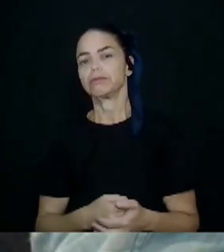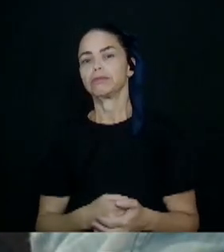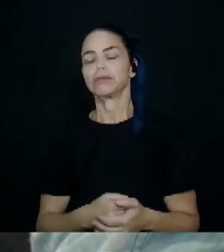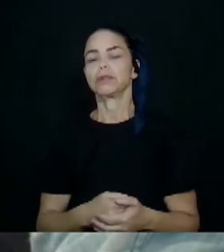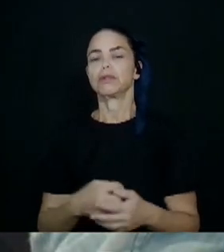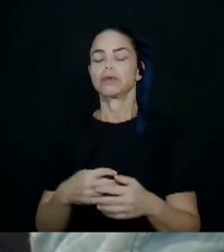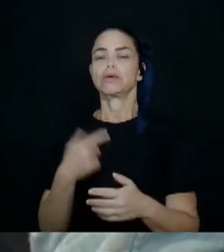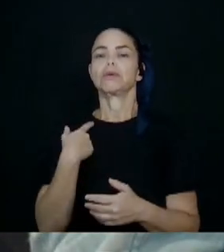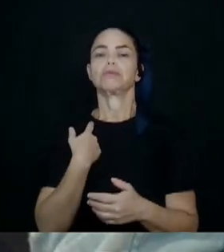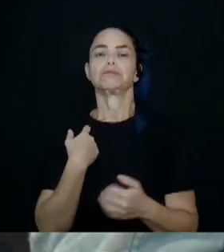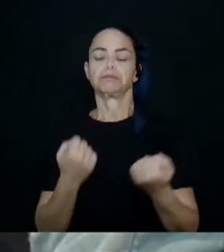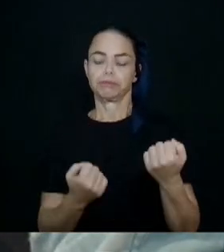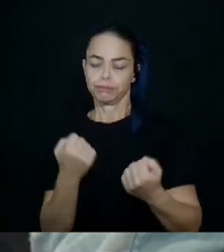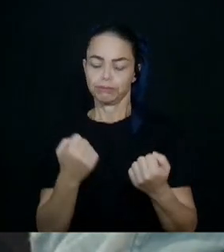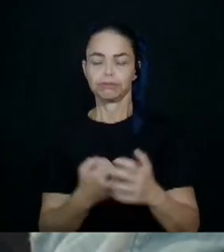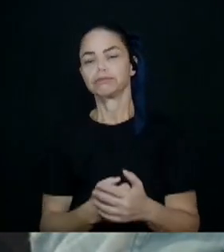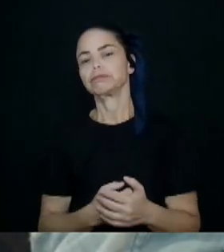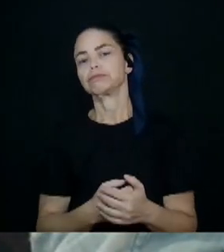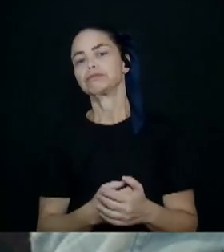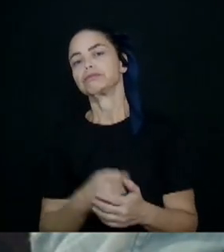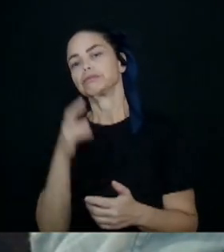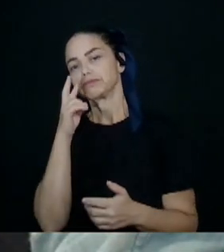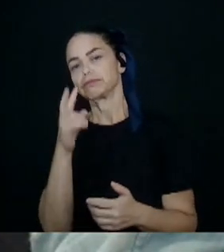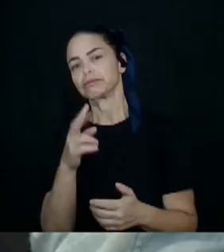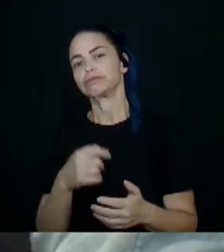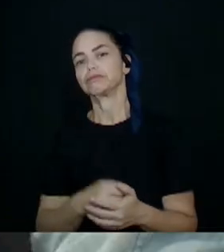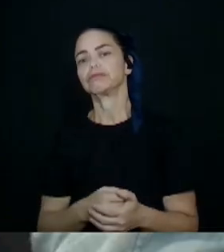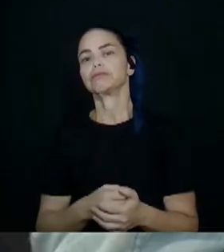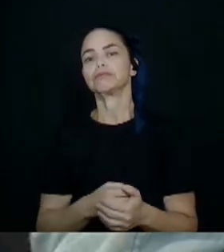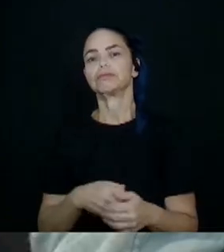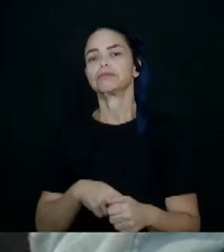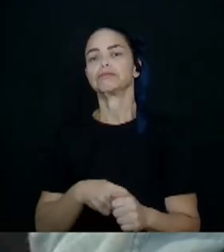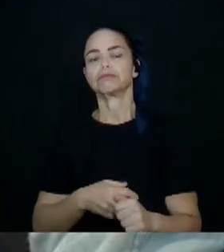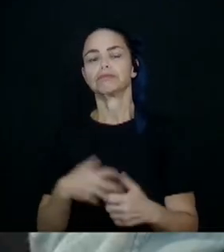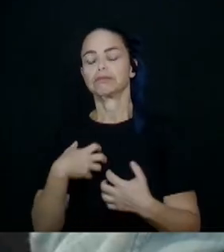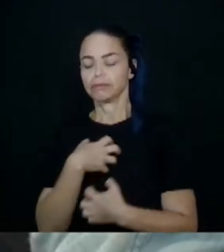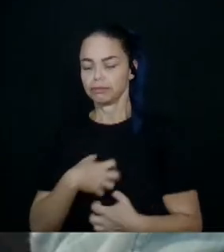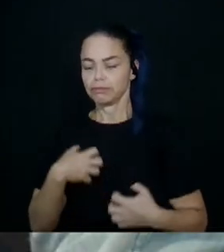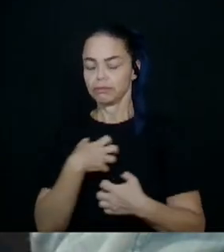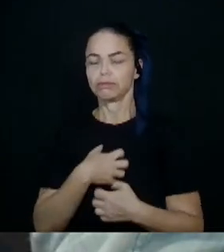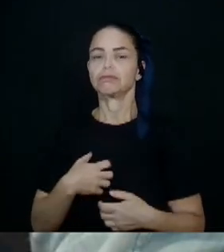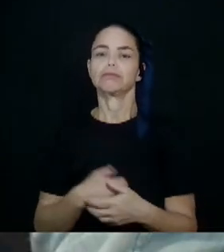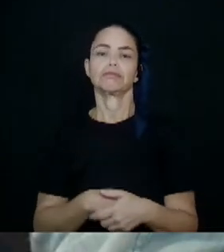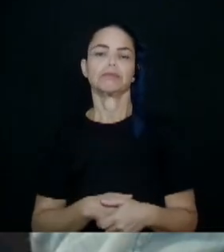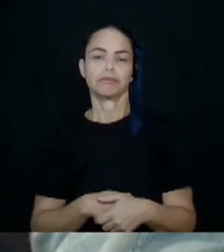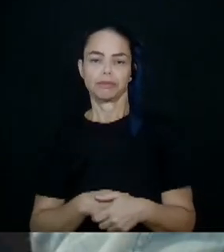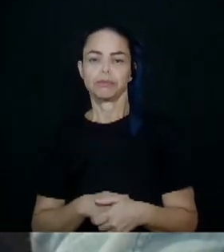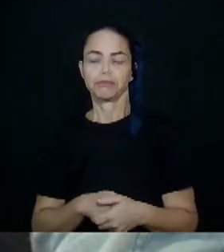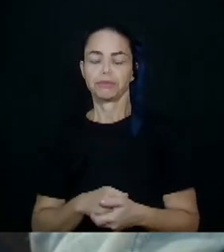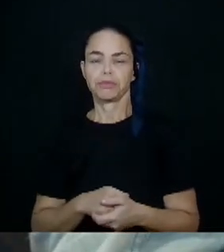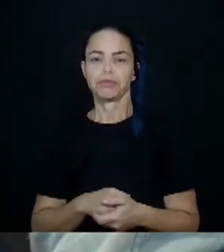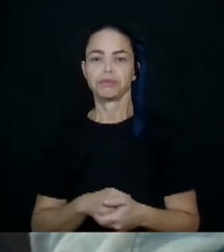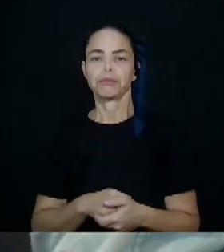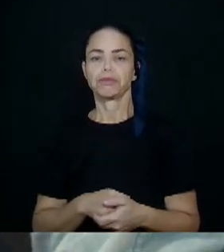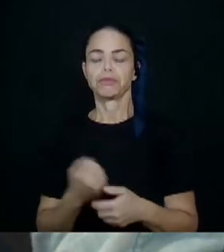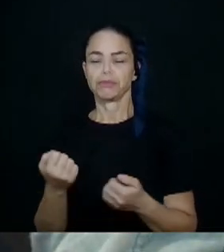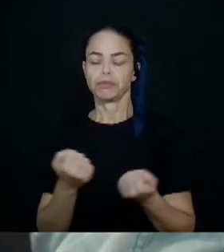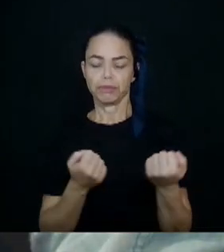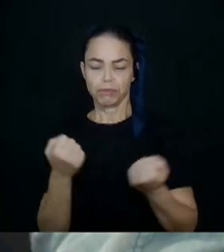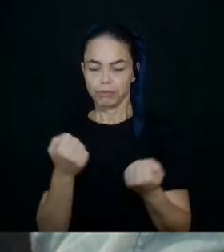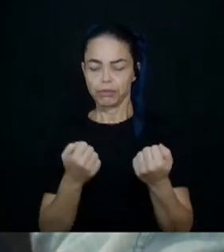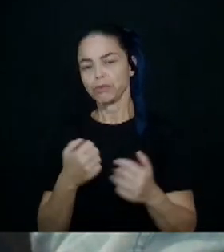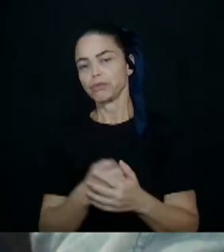Então, ela começa a ver como a pessoa está incomodando ela, né? Naquele trajeto, né?